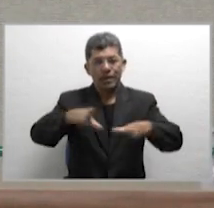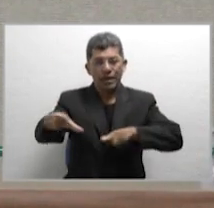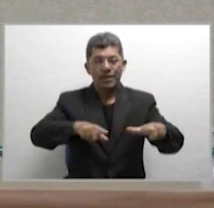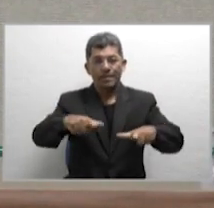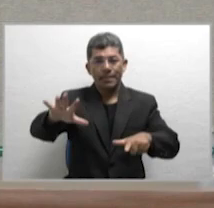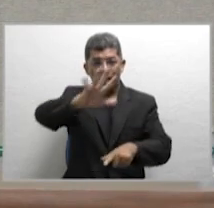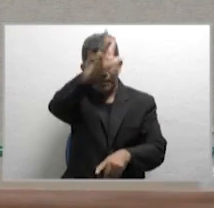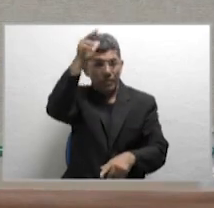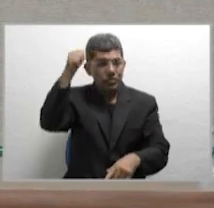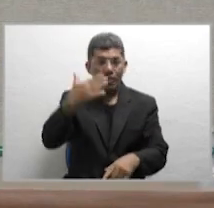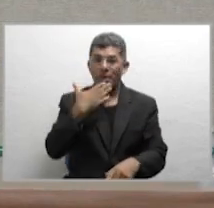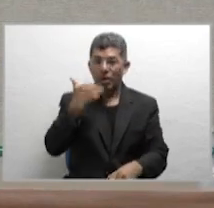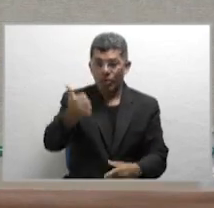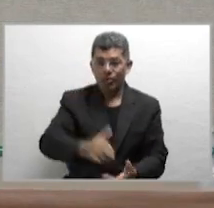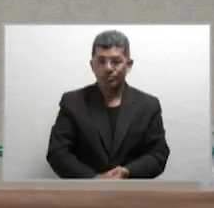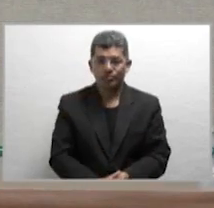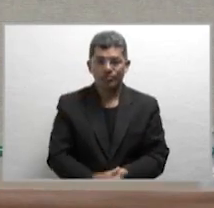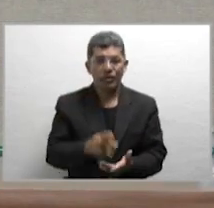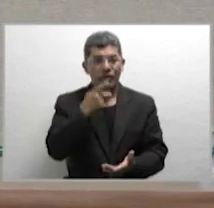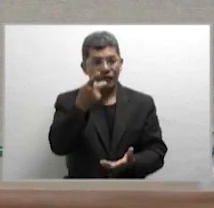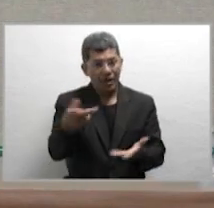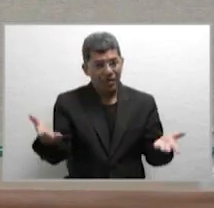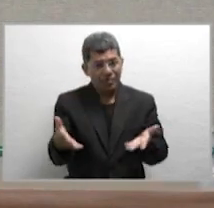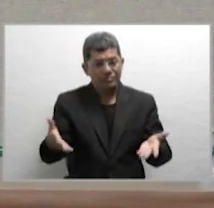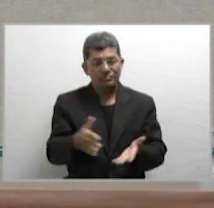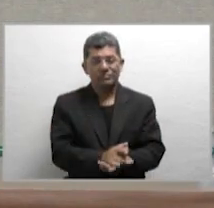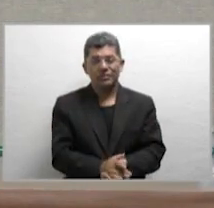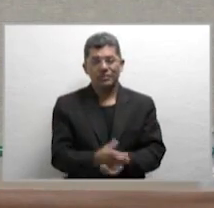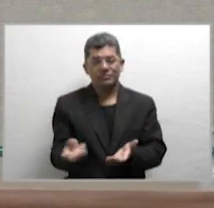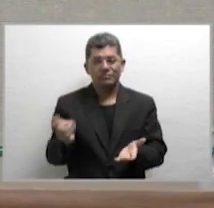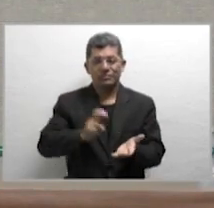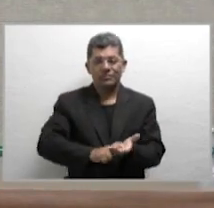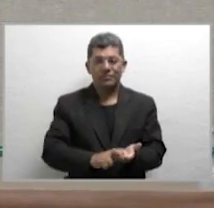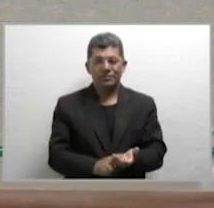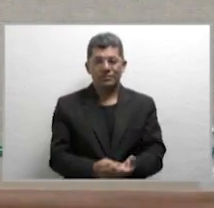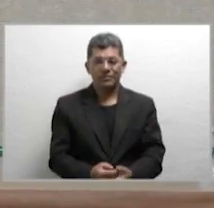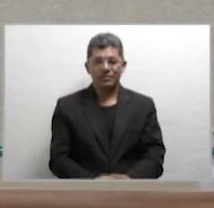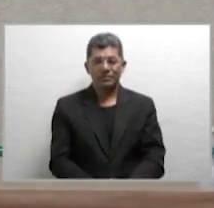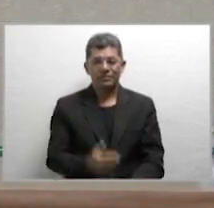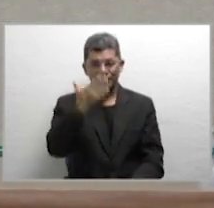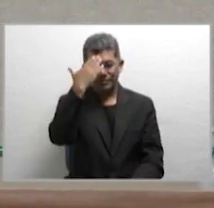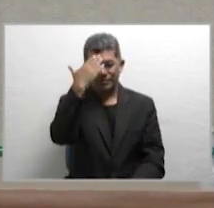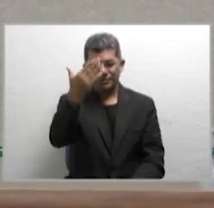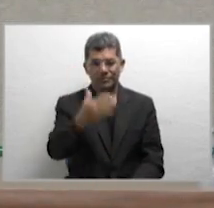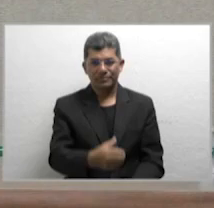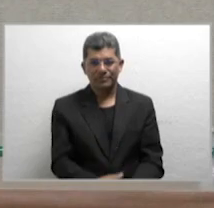um Amazonas melhor. É só o que tinha a dizer hoje, na manhã de hoje, senhor presidente, obrigado.